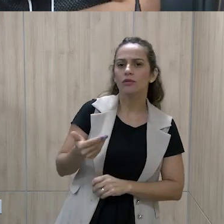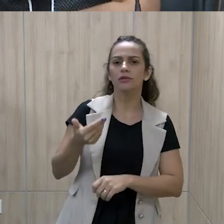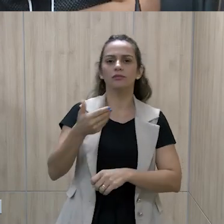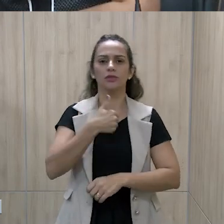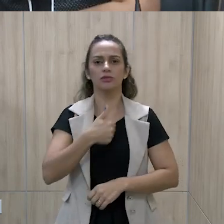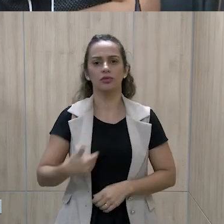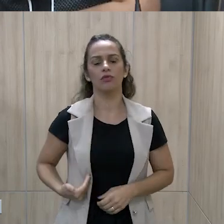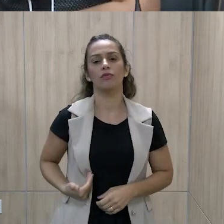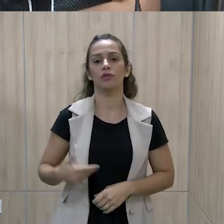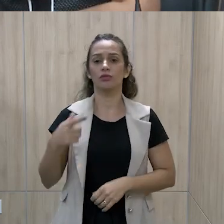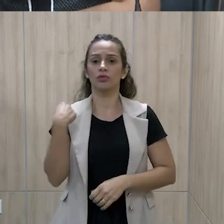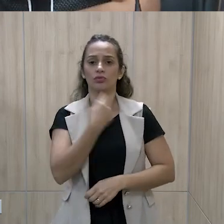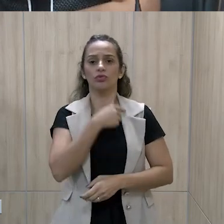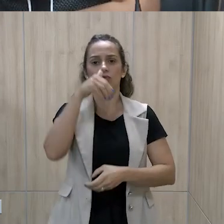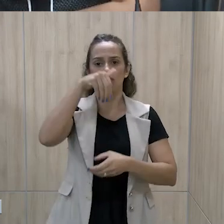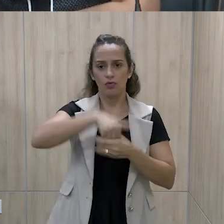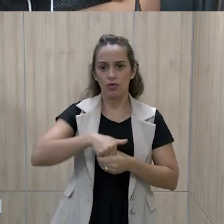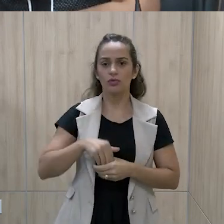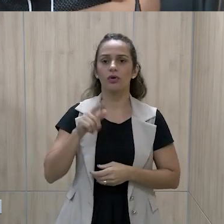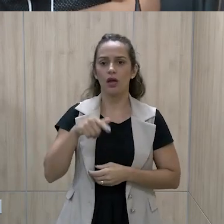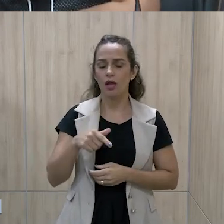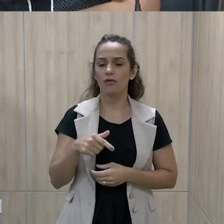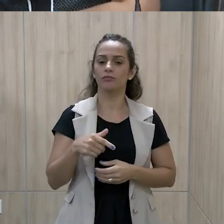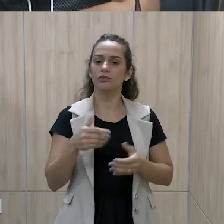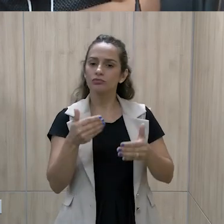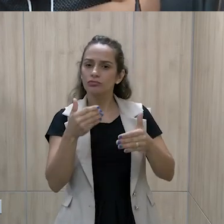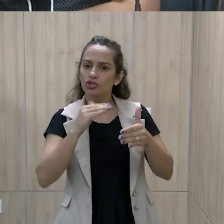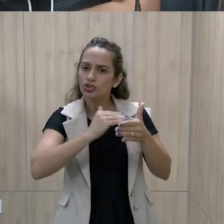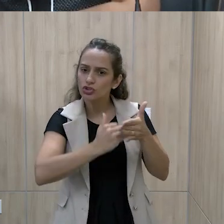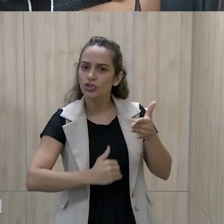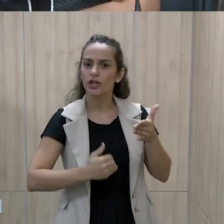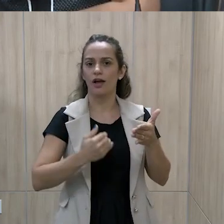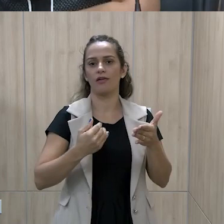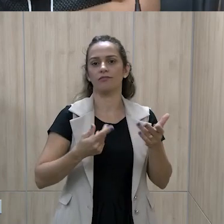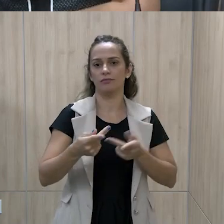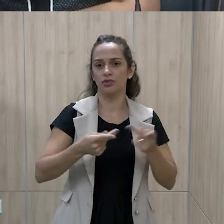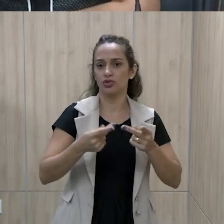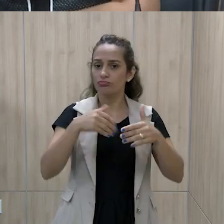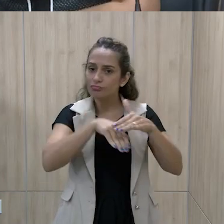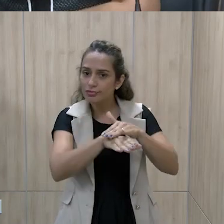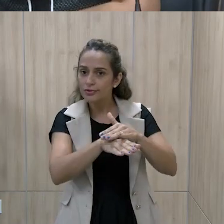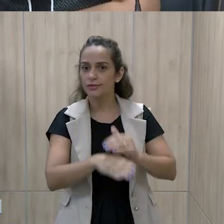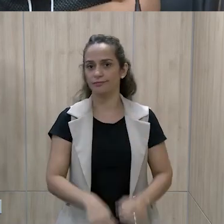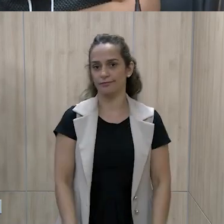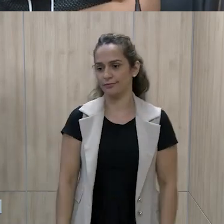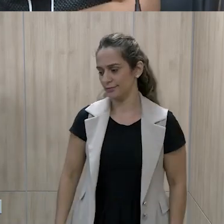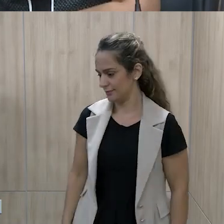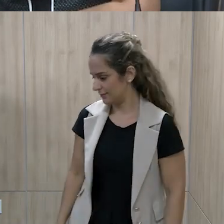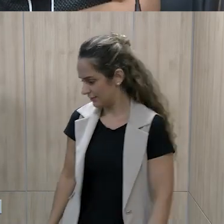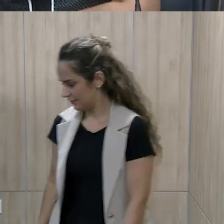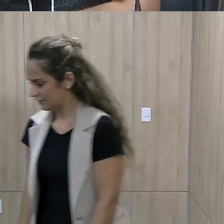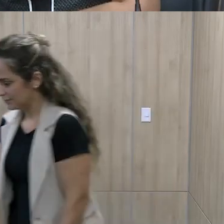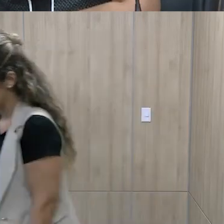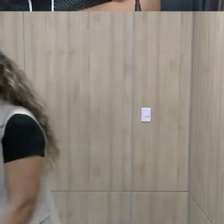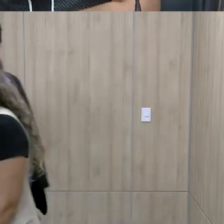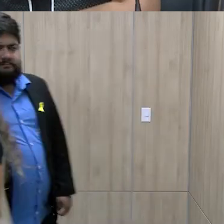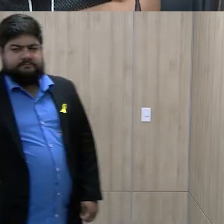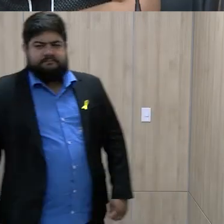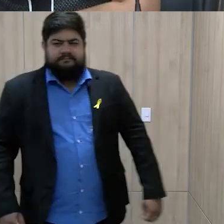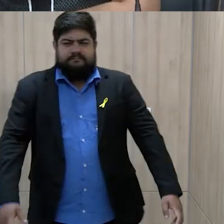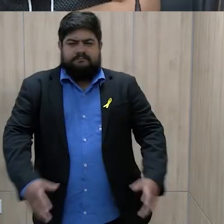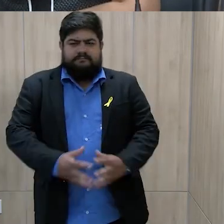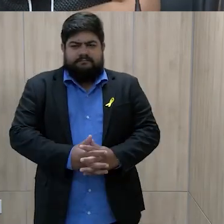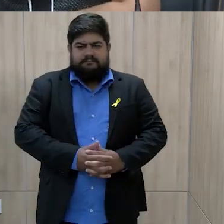e convencimento do governo nosso voto é pela rejeição da matéria e seu arquivamento presidente